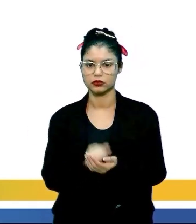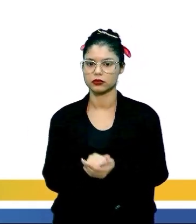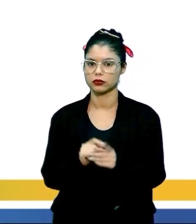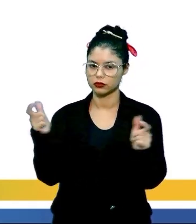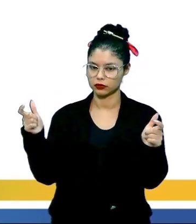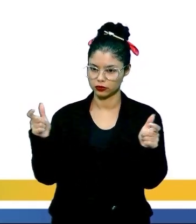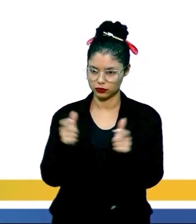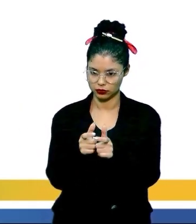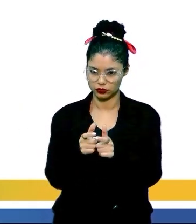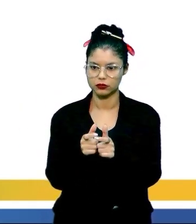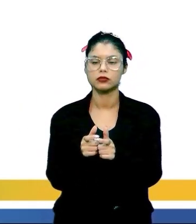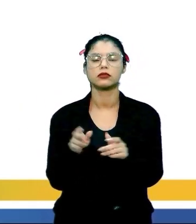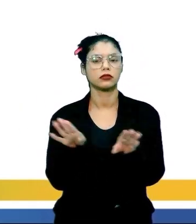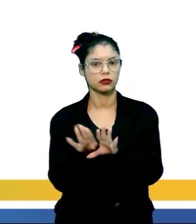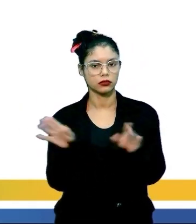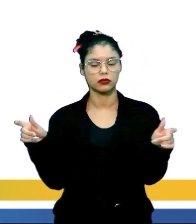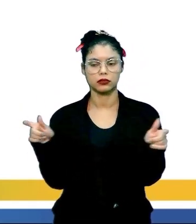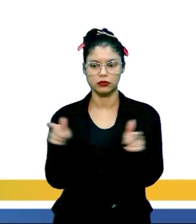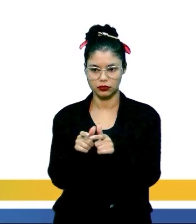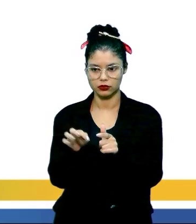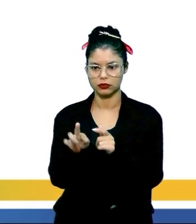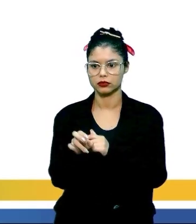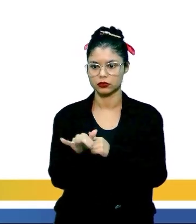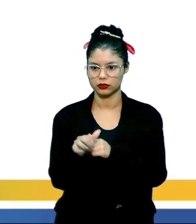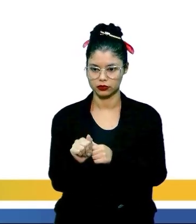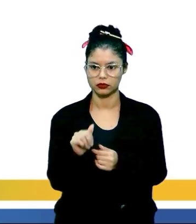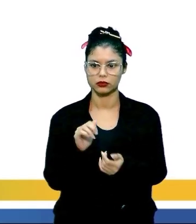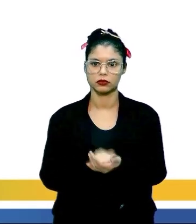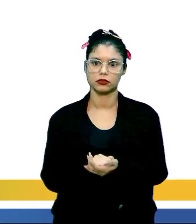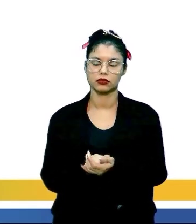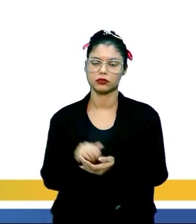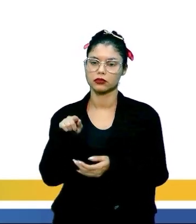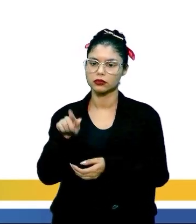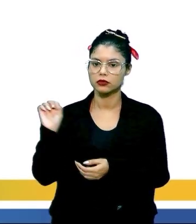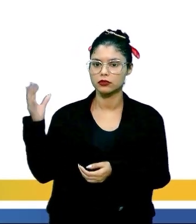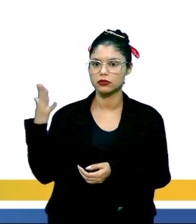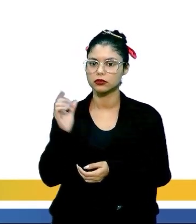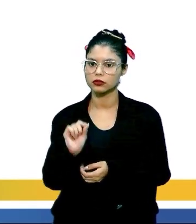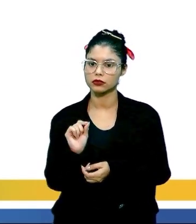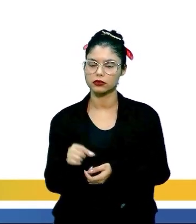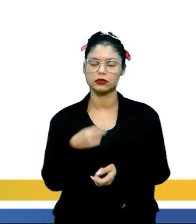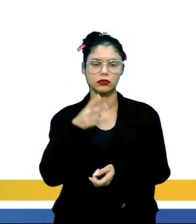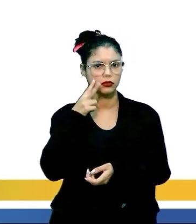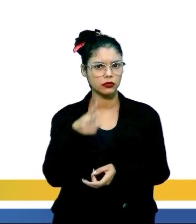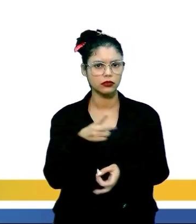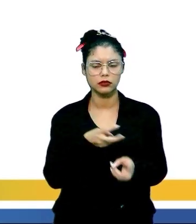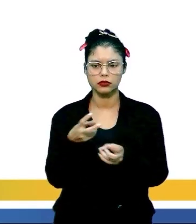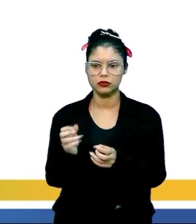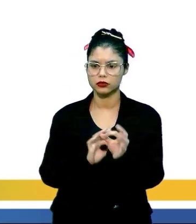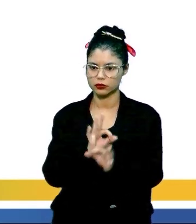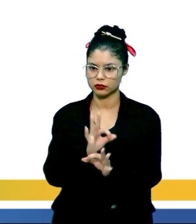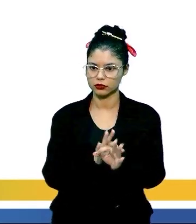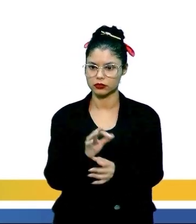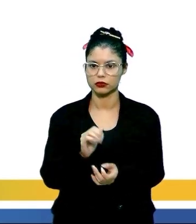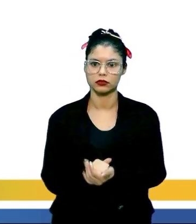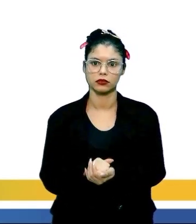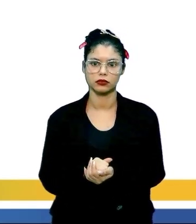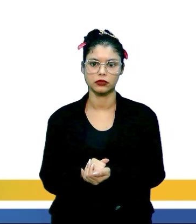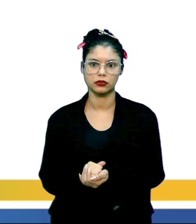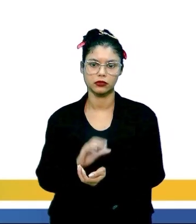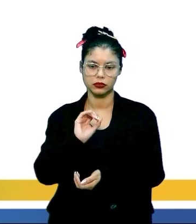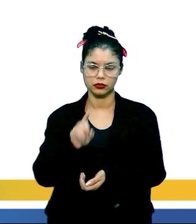medida em que eu diminuo o volume, eu diminuo a temperatura. Então, nesse caso, olha como ficou a organização. O volume 1